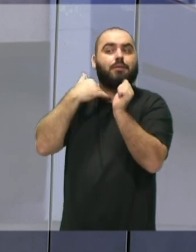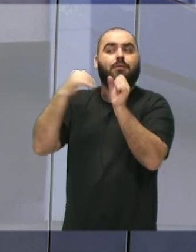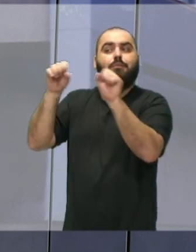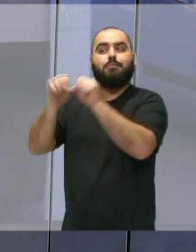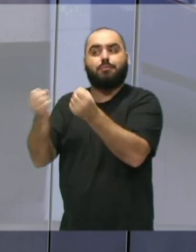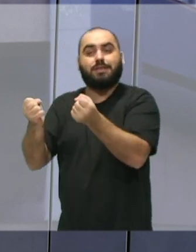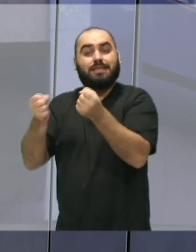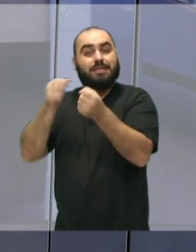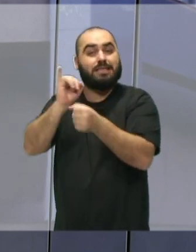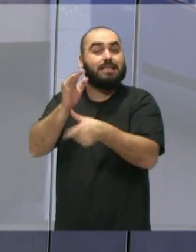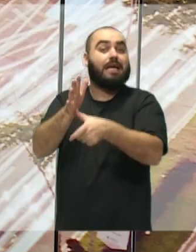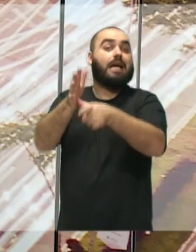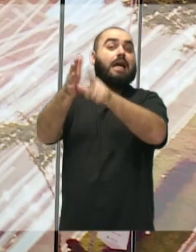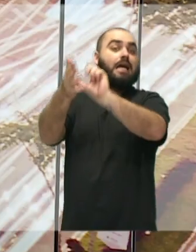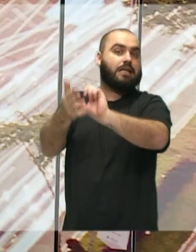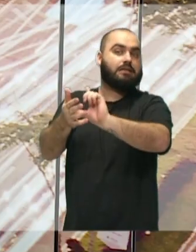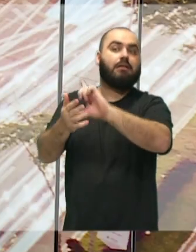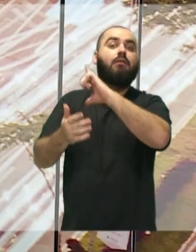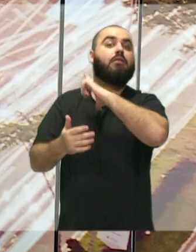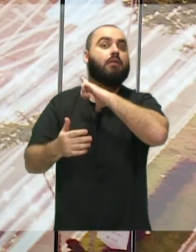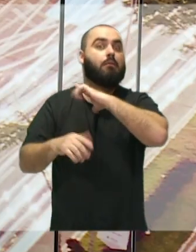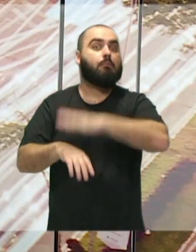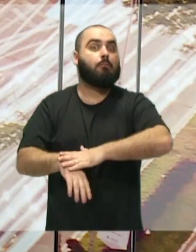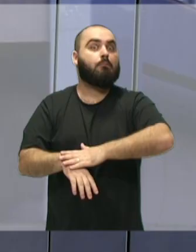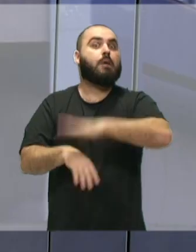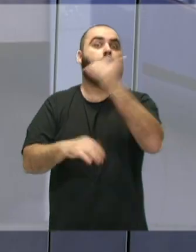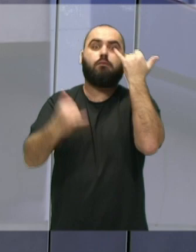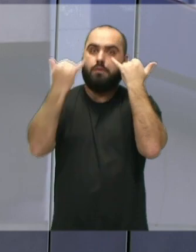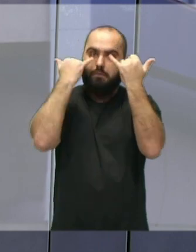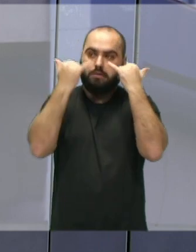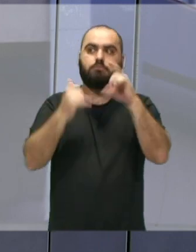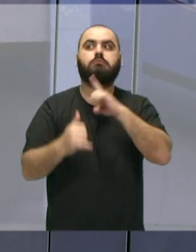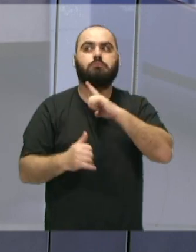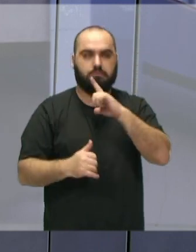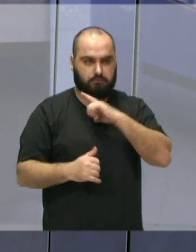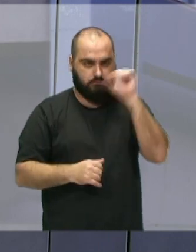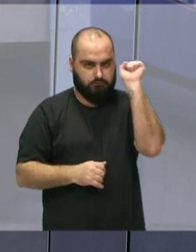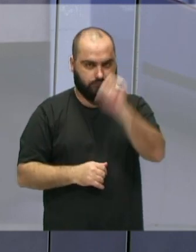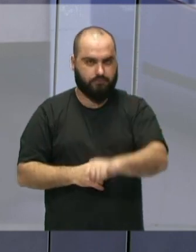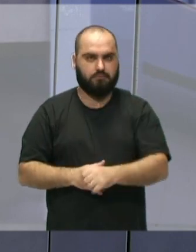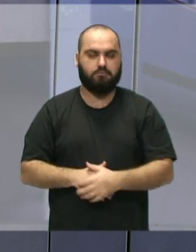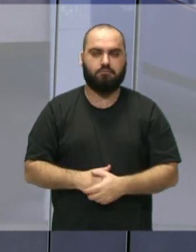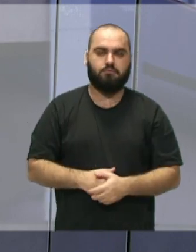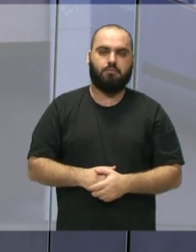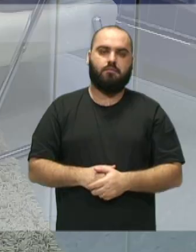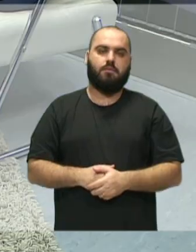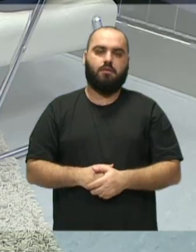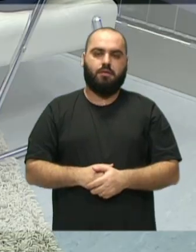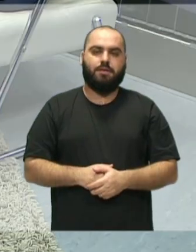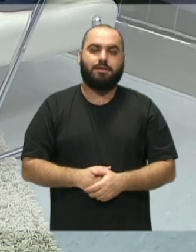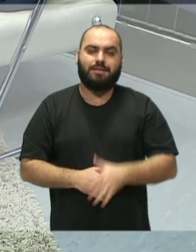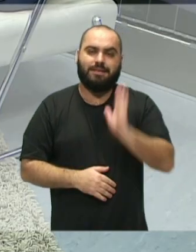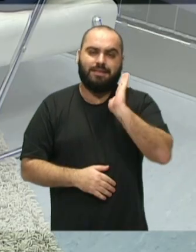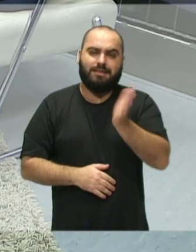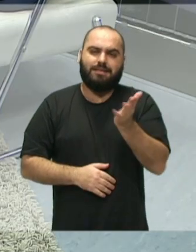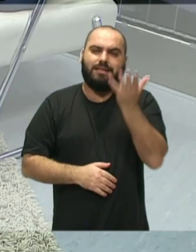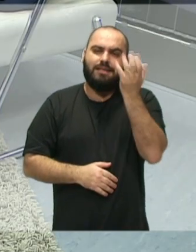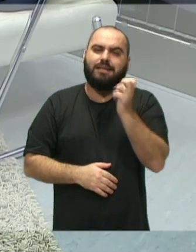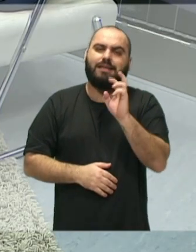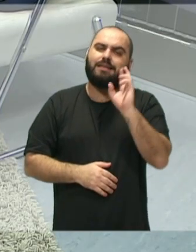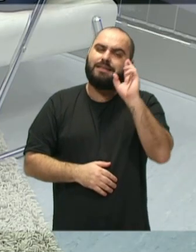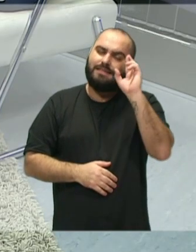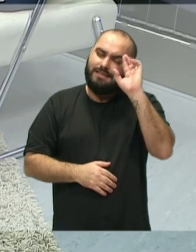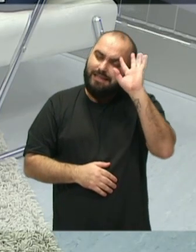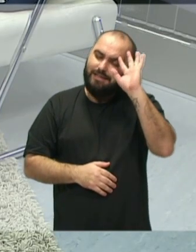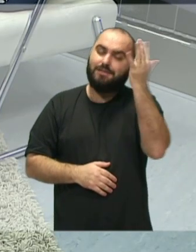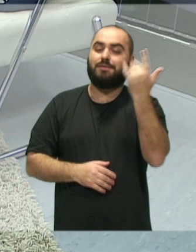antes, eu teria mais coisas ainda em mãos. Teria. E não falo isso com orgulho, porque eu já gostaria de ter resolvido aqui. Mas,